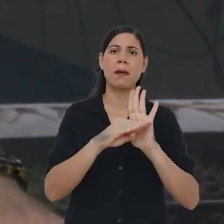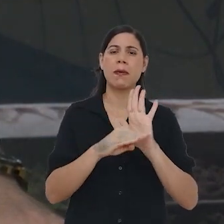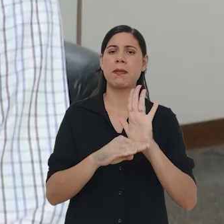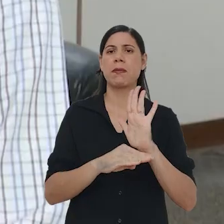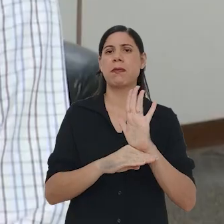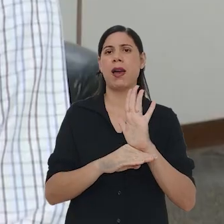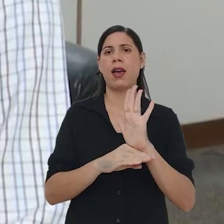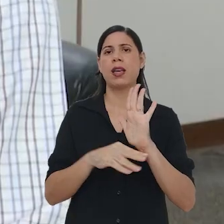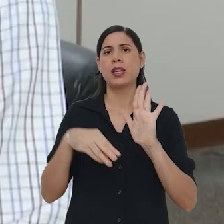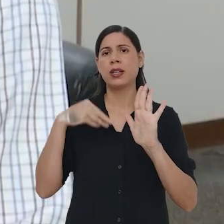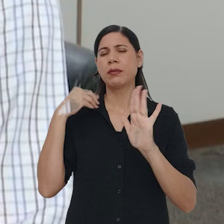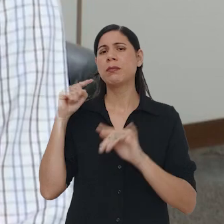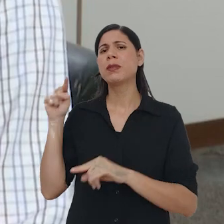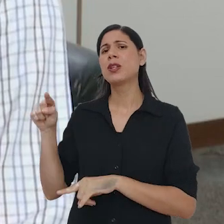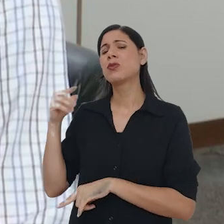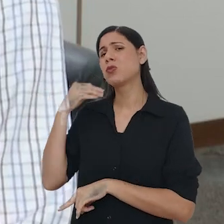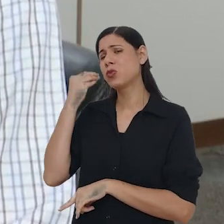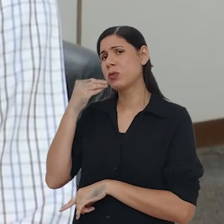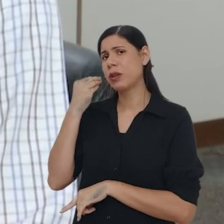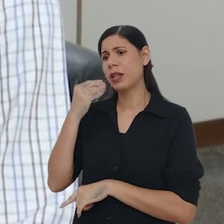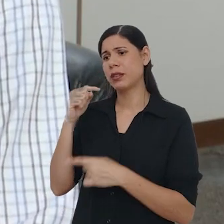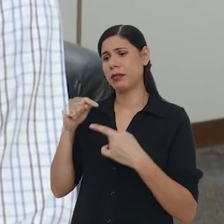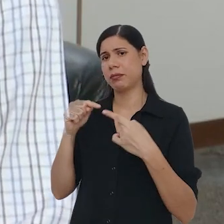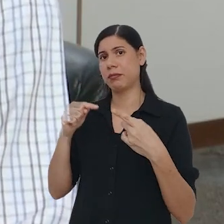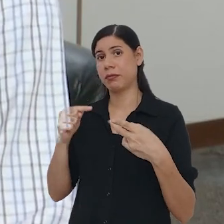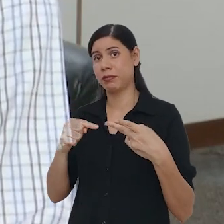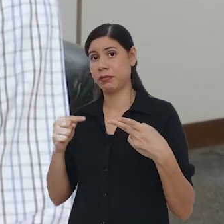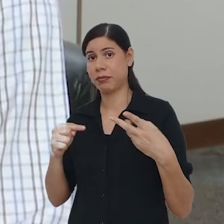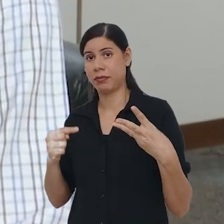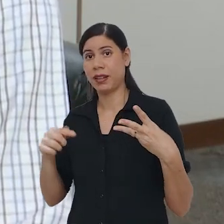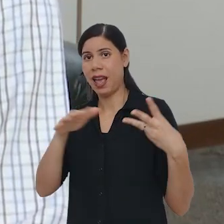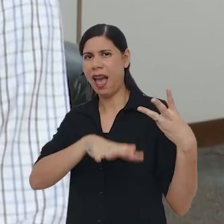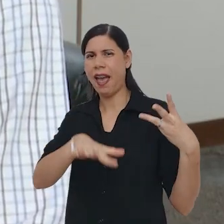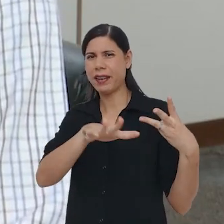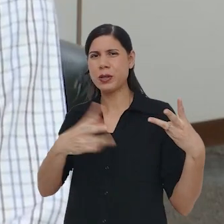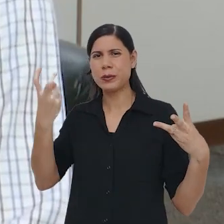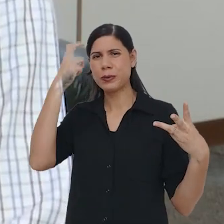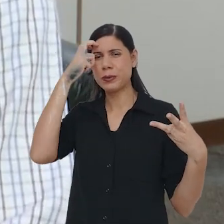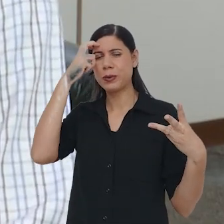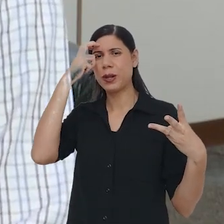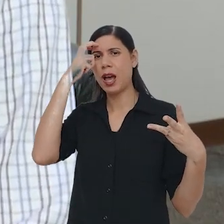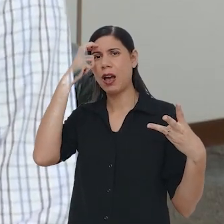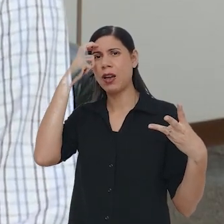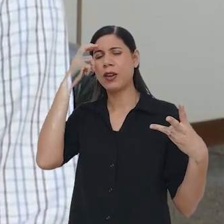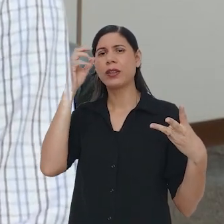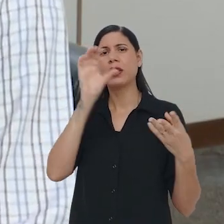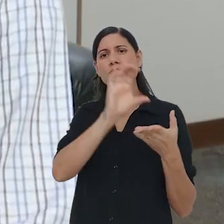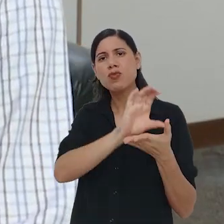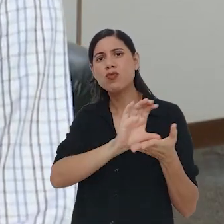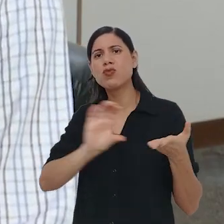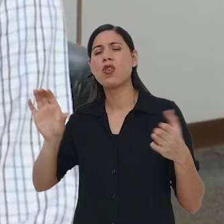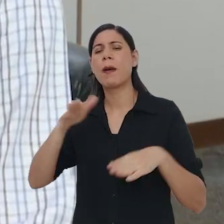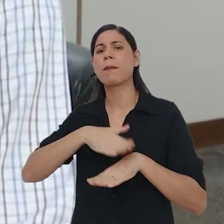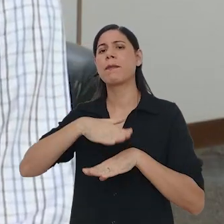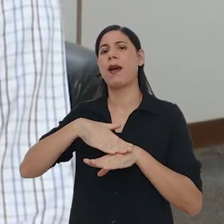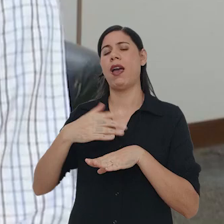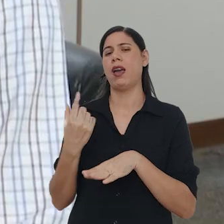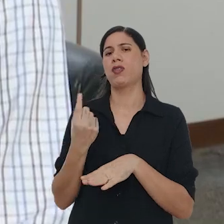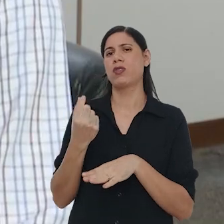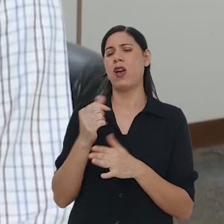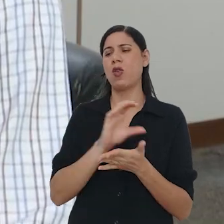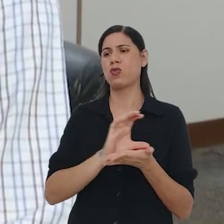ele faz. Pela experiência de vocês, quais são as 3 áreas culturais que acabam angariando mais recursos